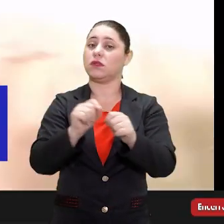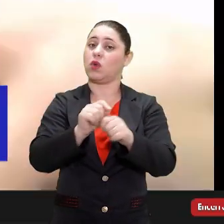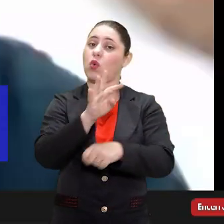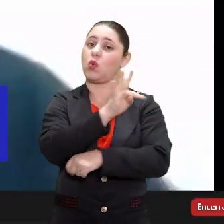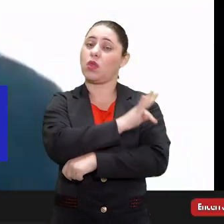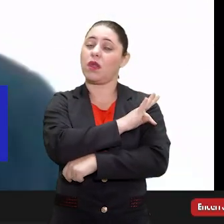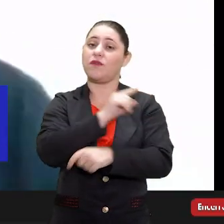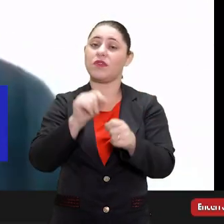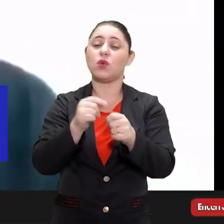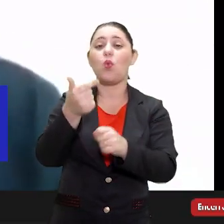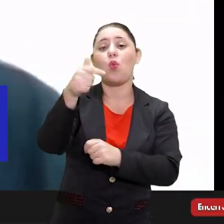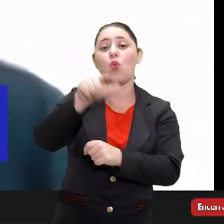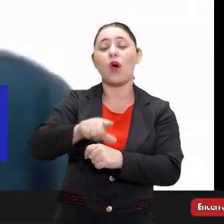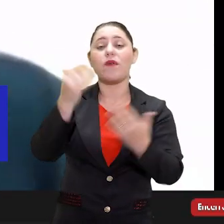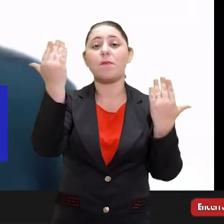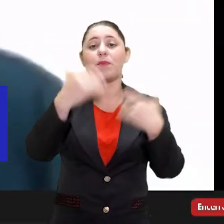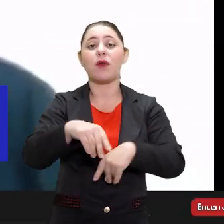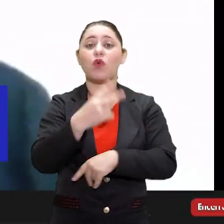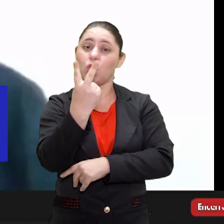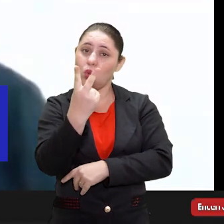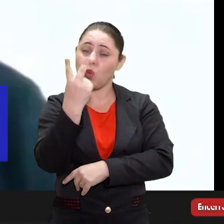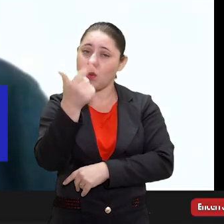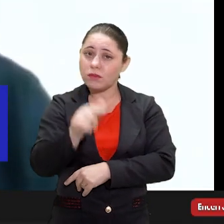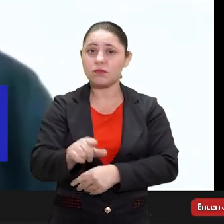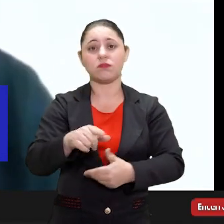não aprovar o seu conteúdo,